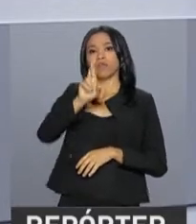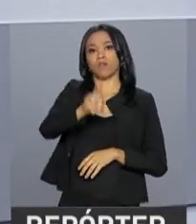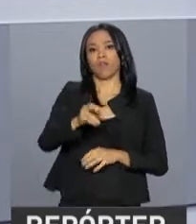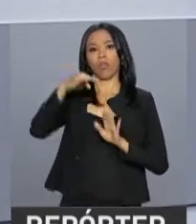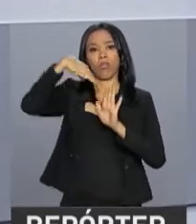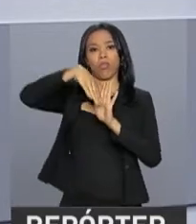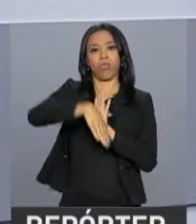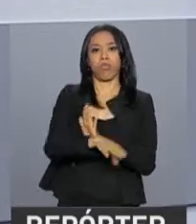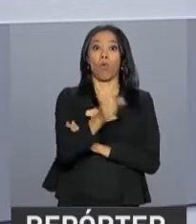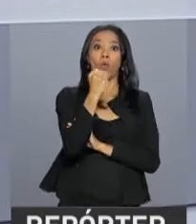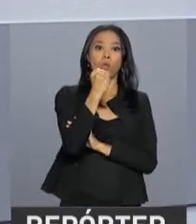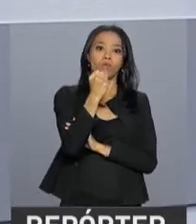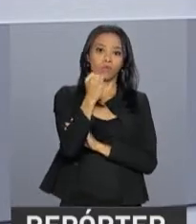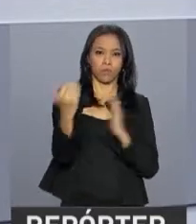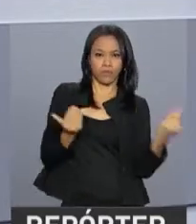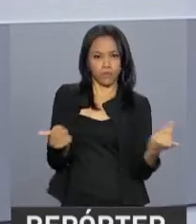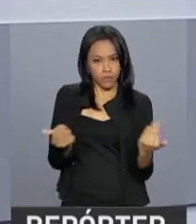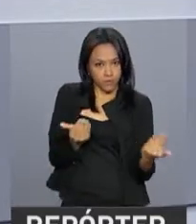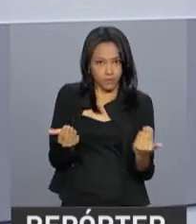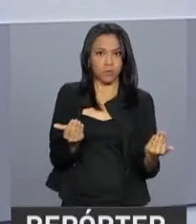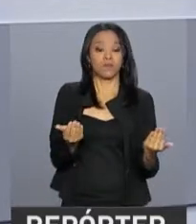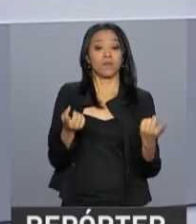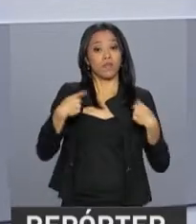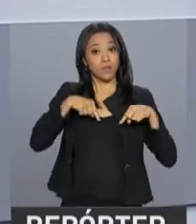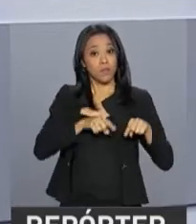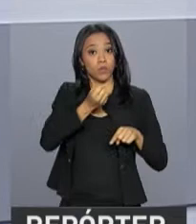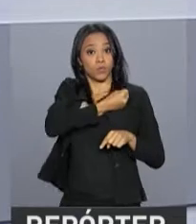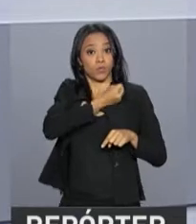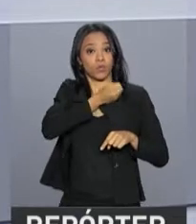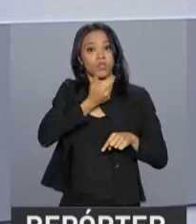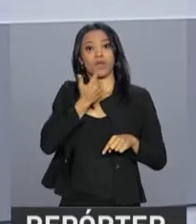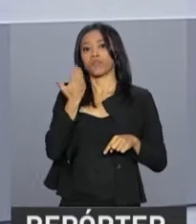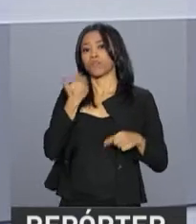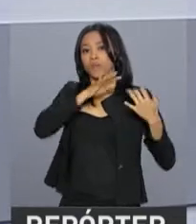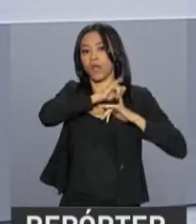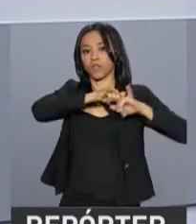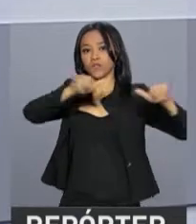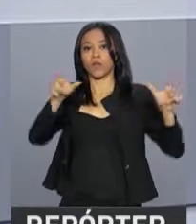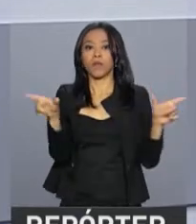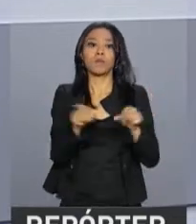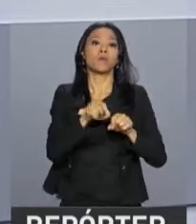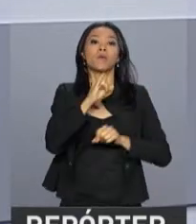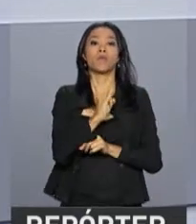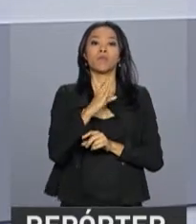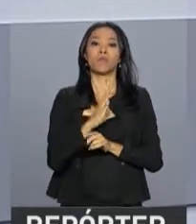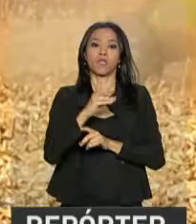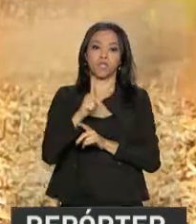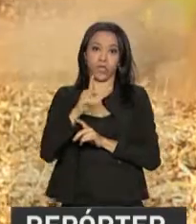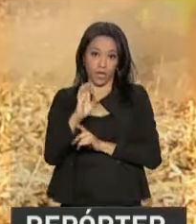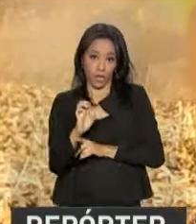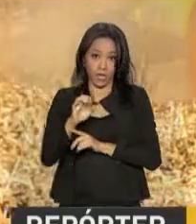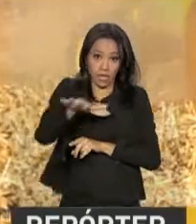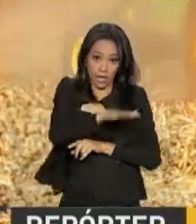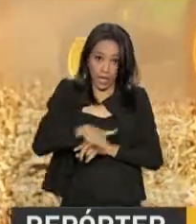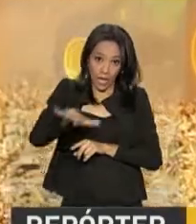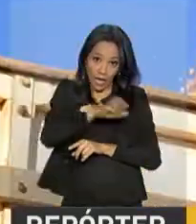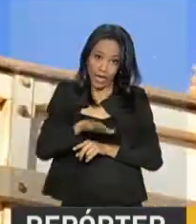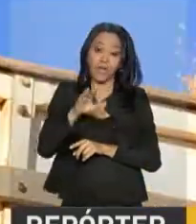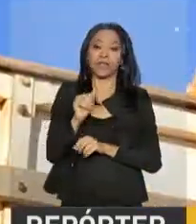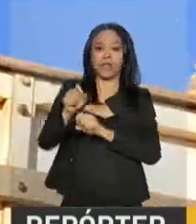nesta base de comparação os números foram divulgados agora há pouco pelo ibge a agropecuária cresceu